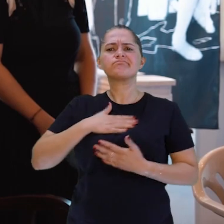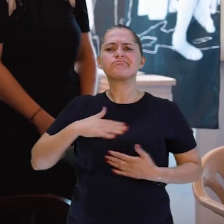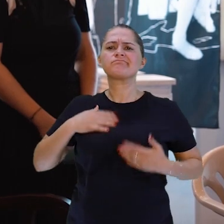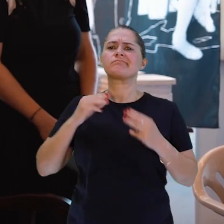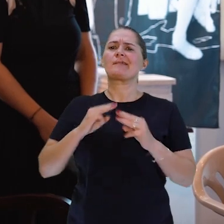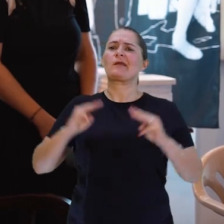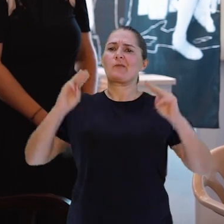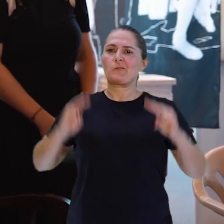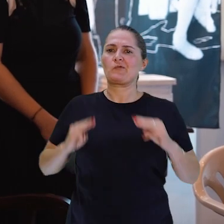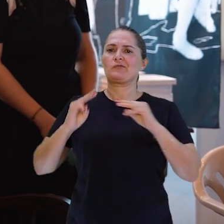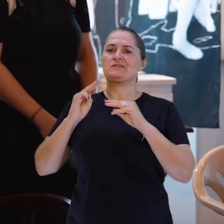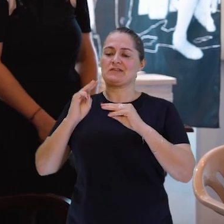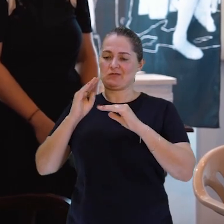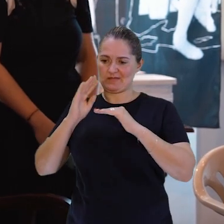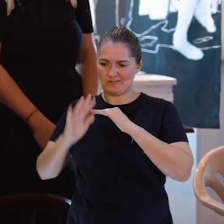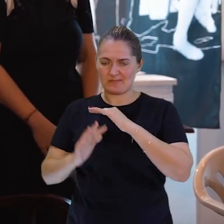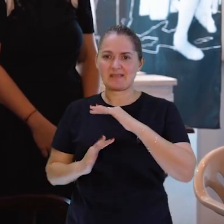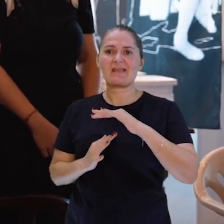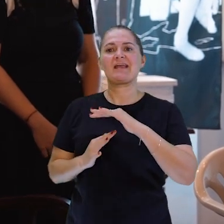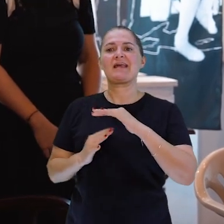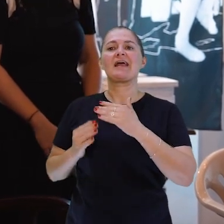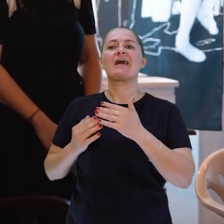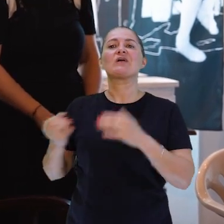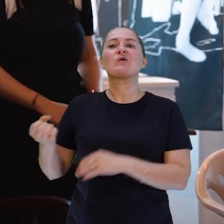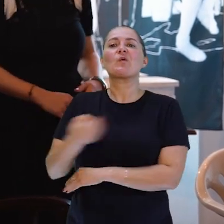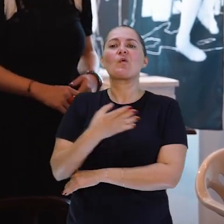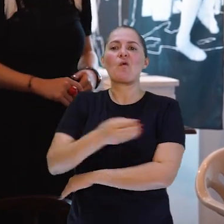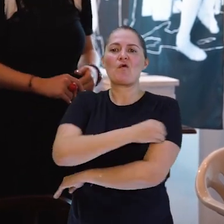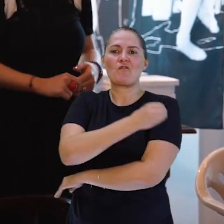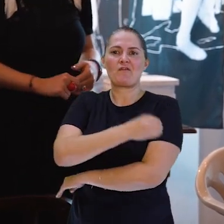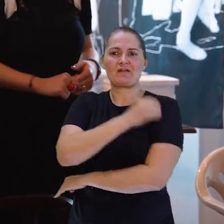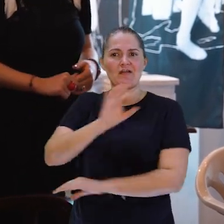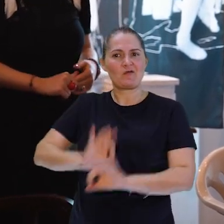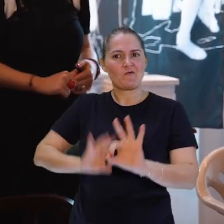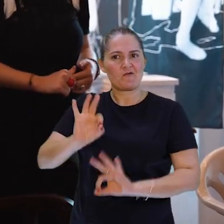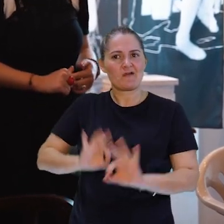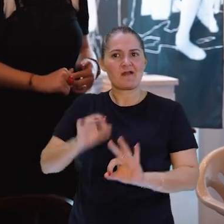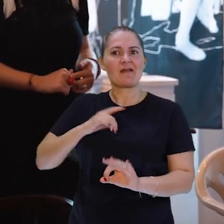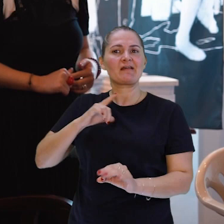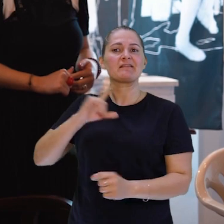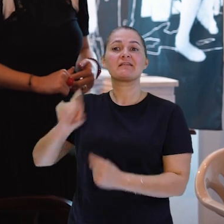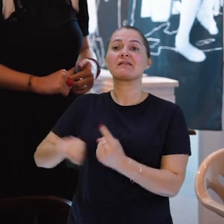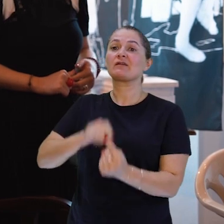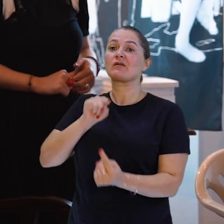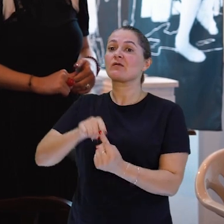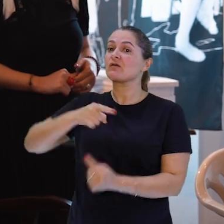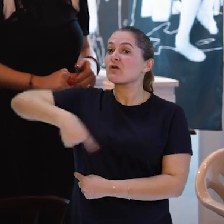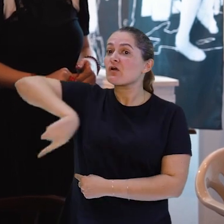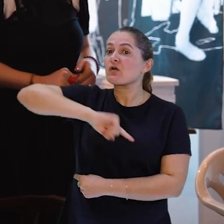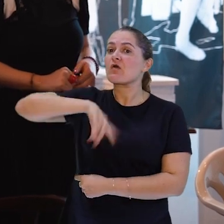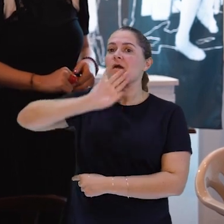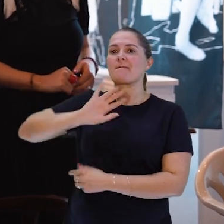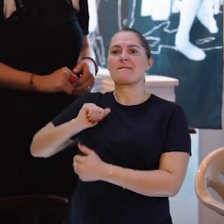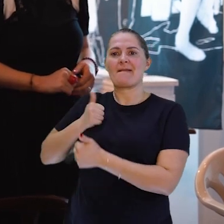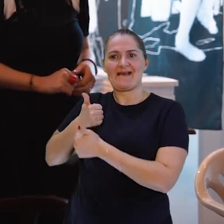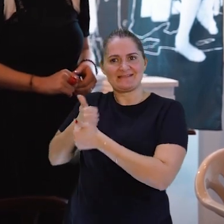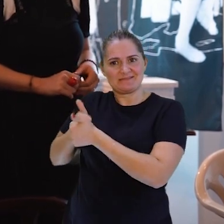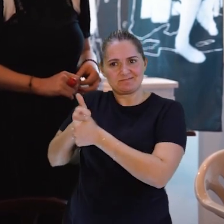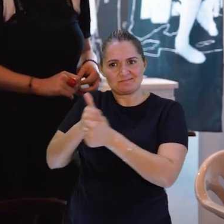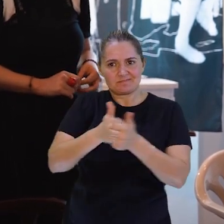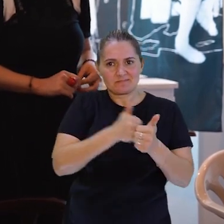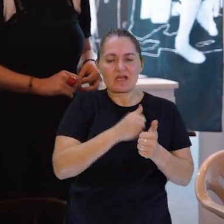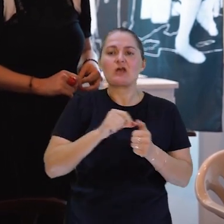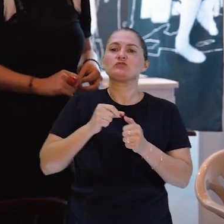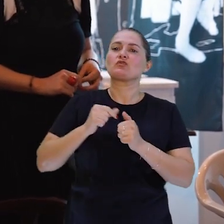Prazeroso para o Museu do Imigrante receber então a organização de mais uma oficina, né, que tem o intuito da gente se aproximar um